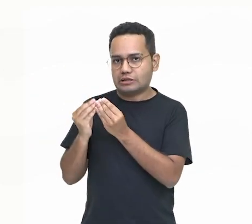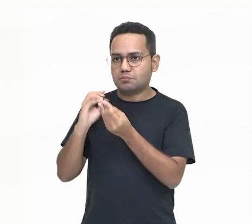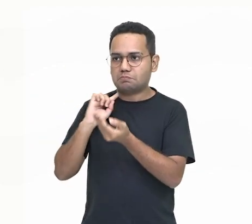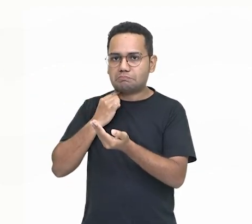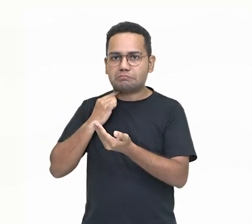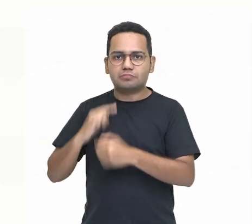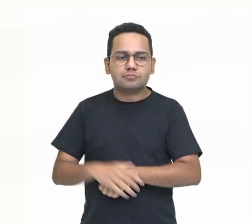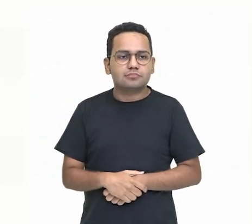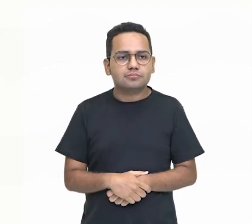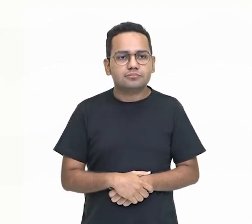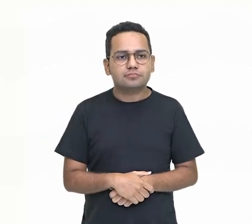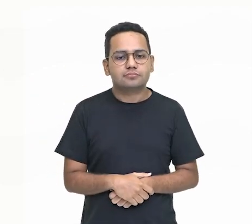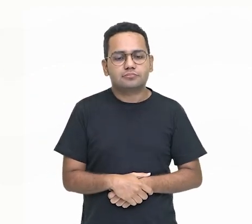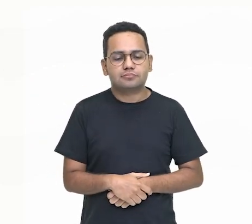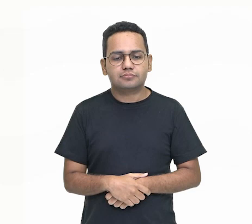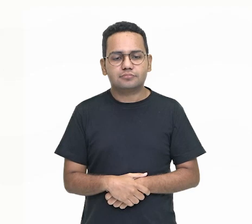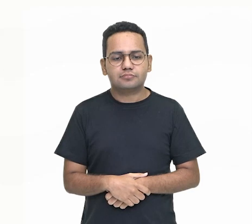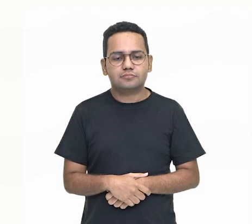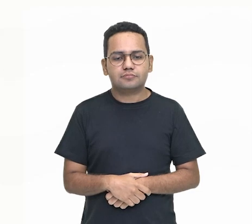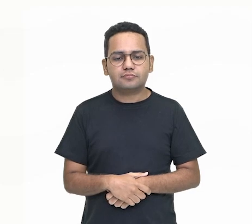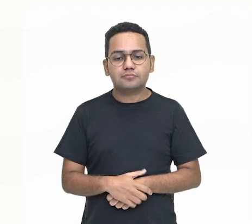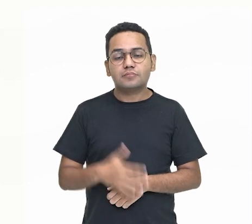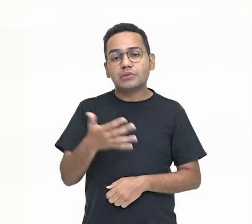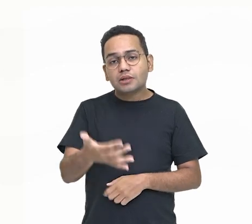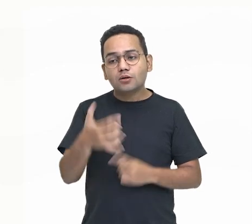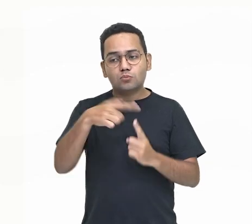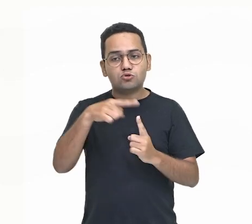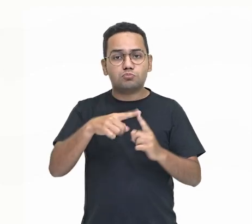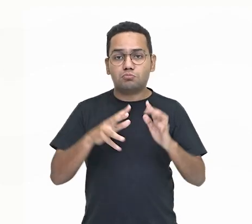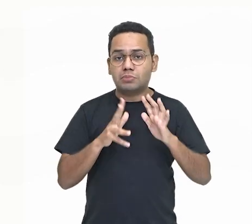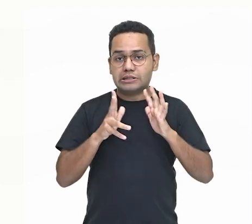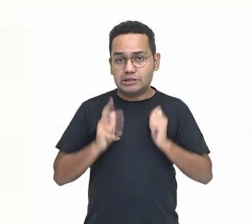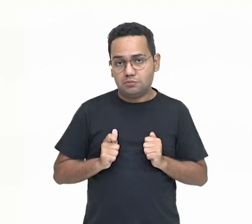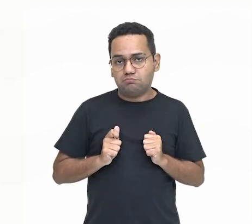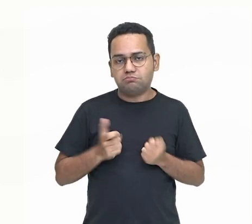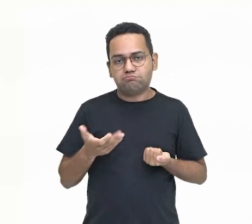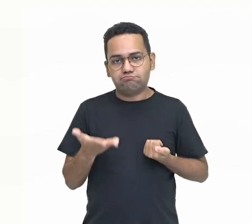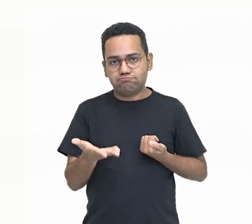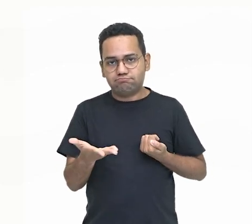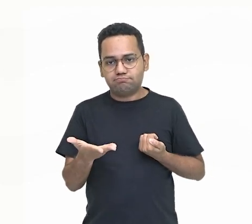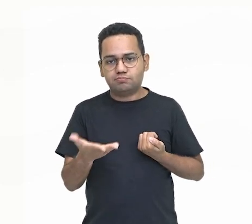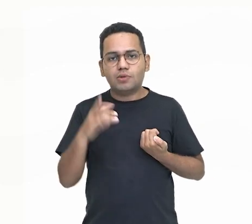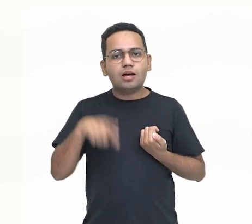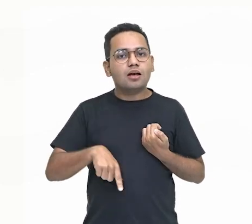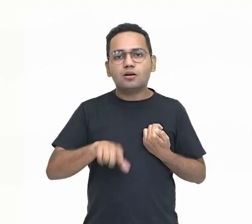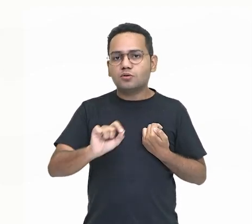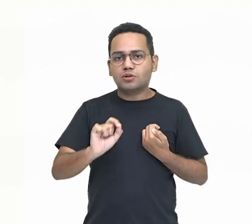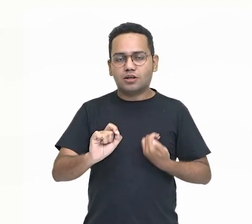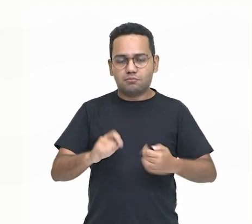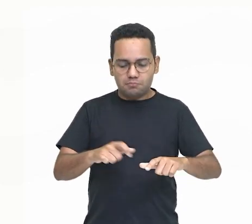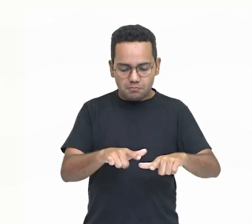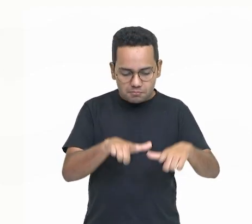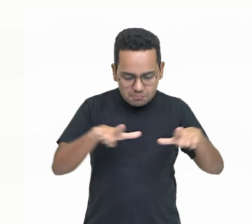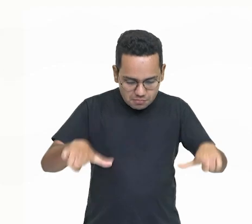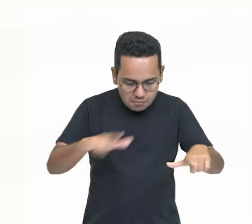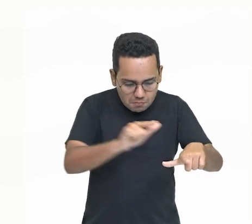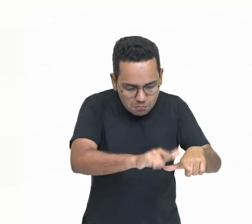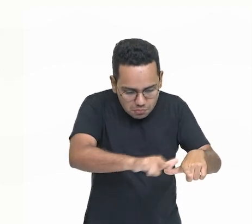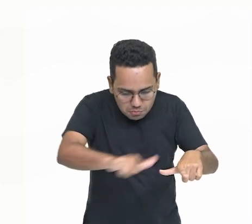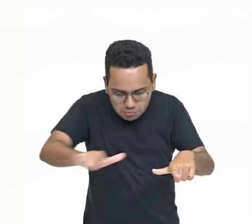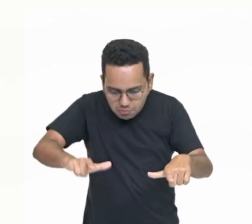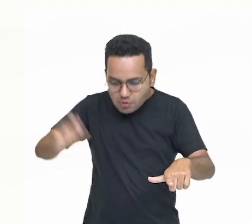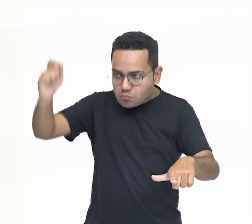consideradas alternativas, principalmente a energia solar, como o nome está dizendo, ela vem do Sol, essa energia